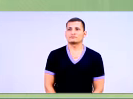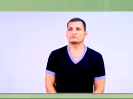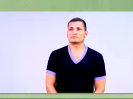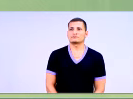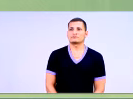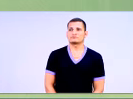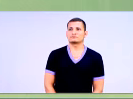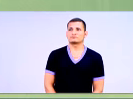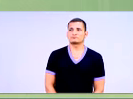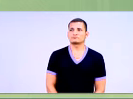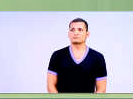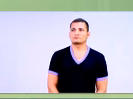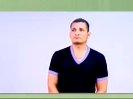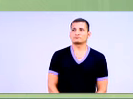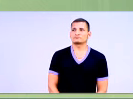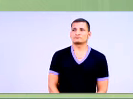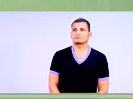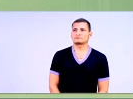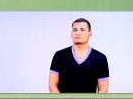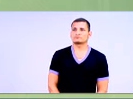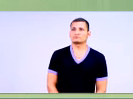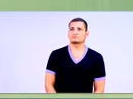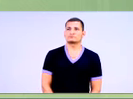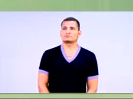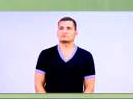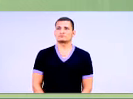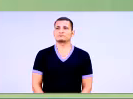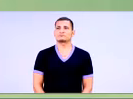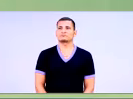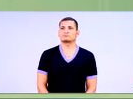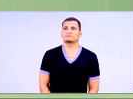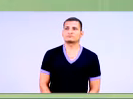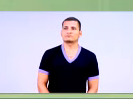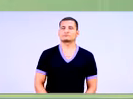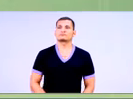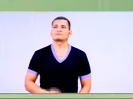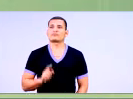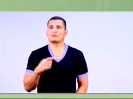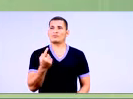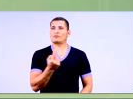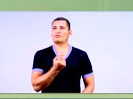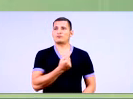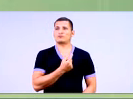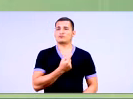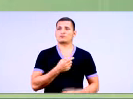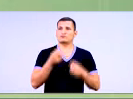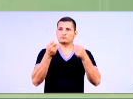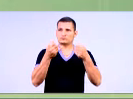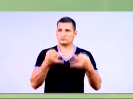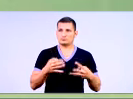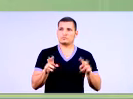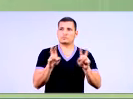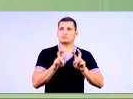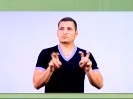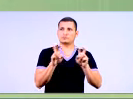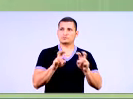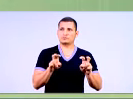hardware and software. Então, quando nós, olha aqui o we que a gente já conhece, quando nós falamos sobre